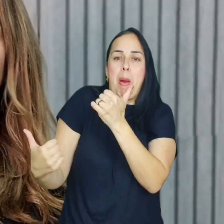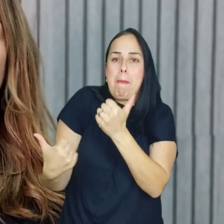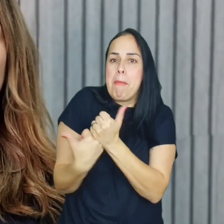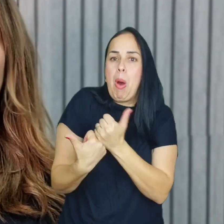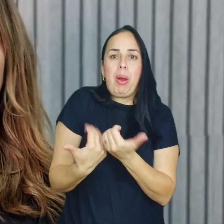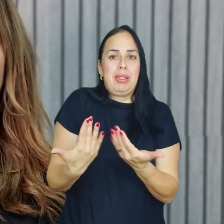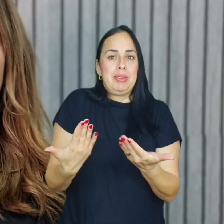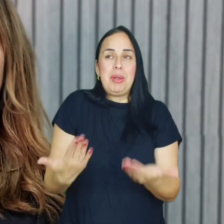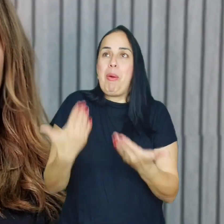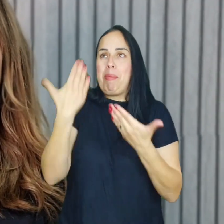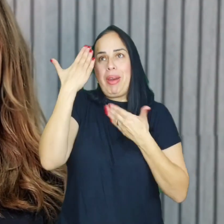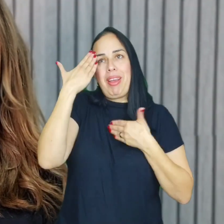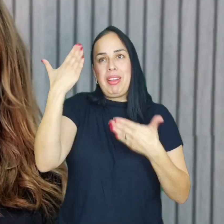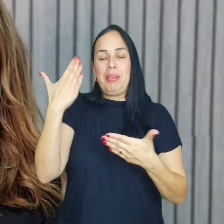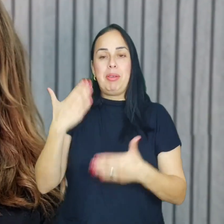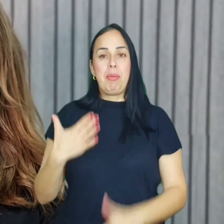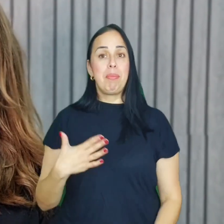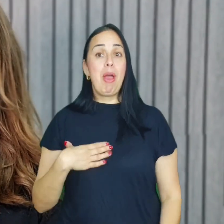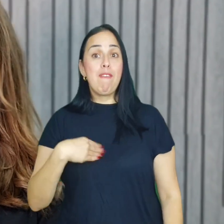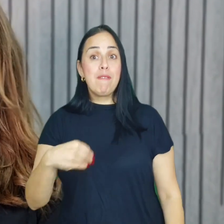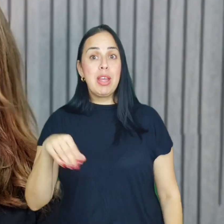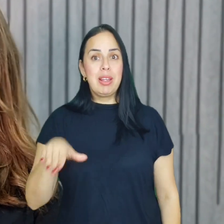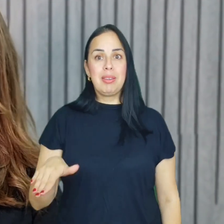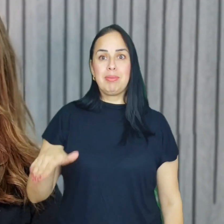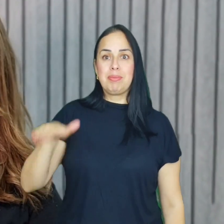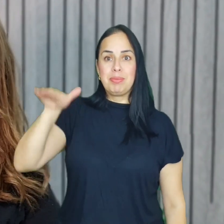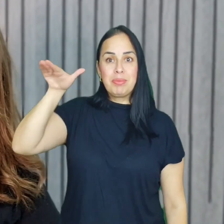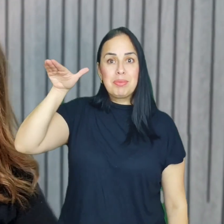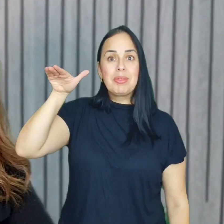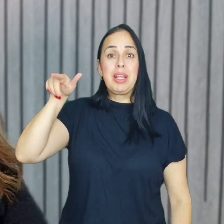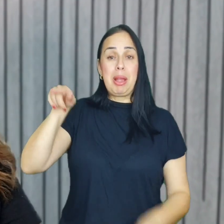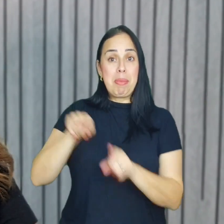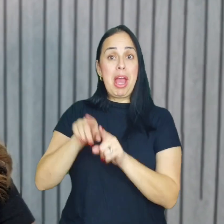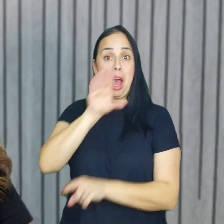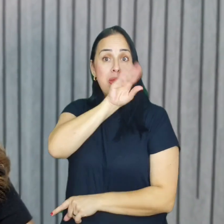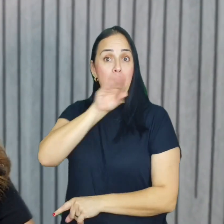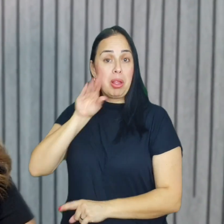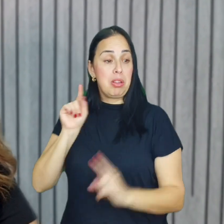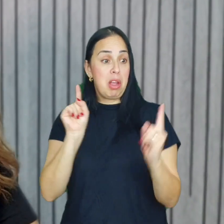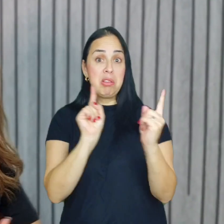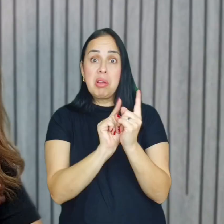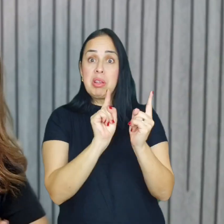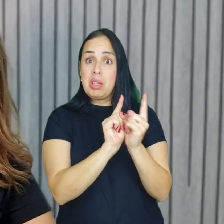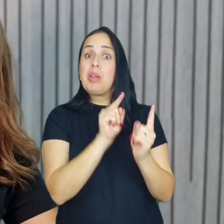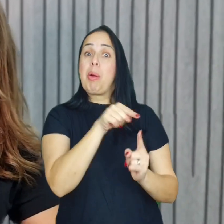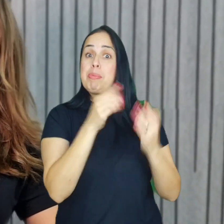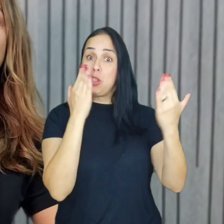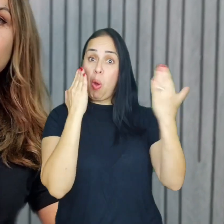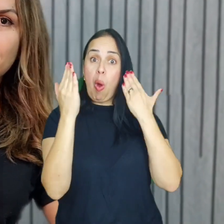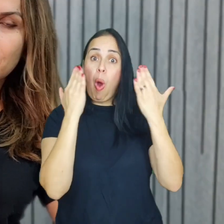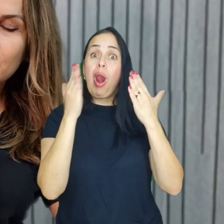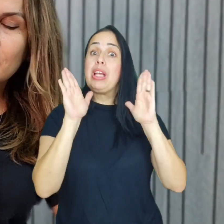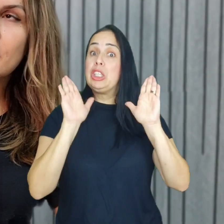esse apoio, né, porque até meu filho adolescente já foi atendido aqui com a